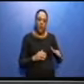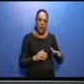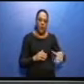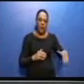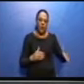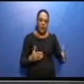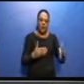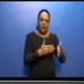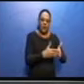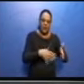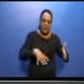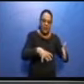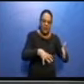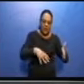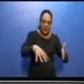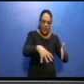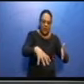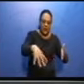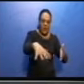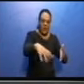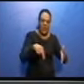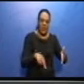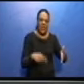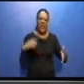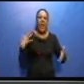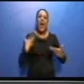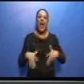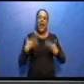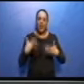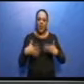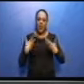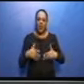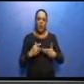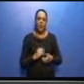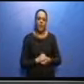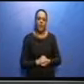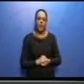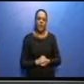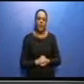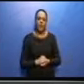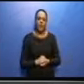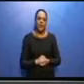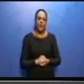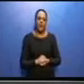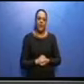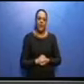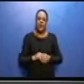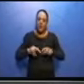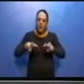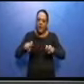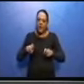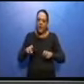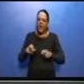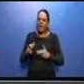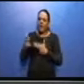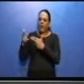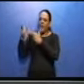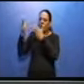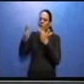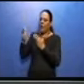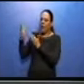regiões insulares, né, os países, as regiões que são ilhas. A gente pode observar nesse mapa aqui, com o nome, o título